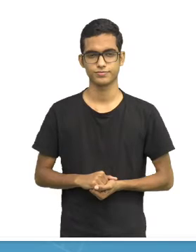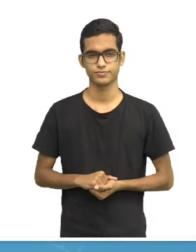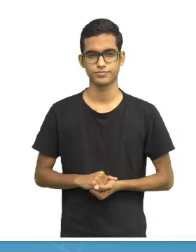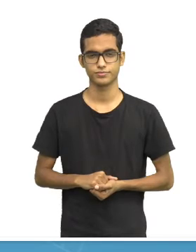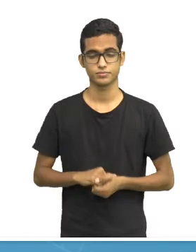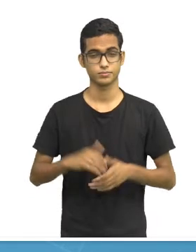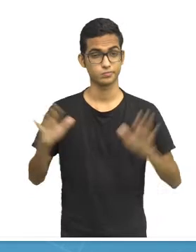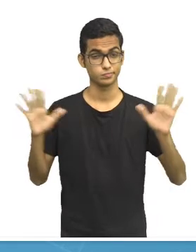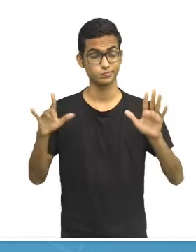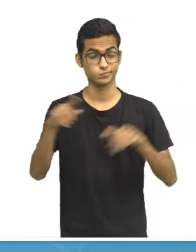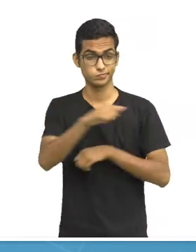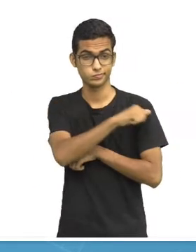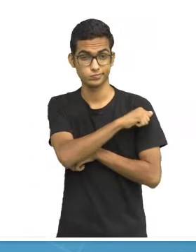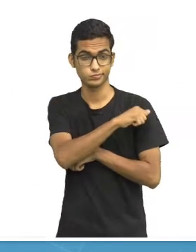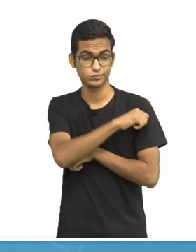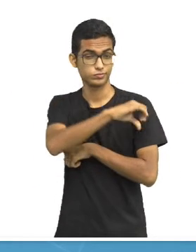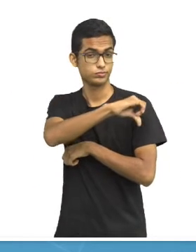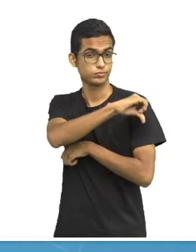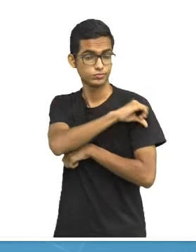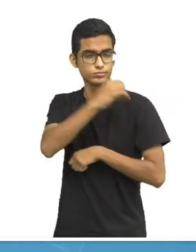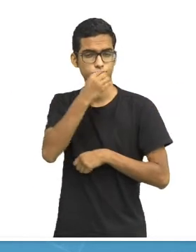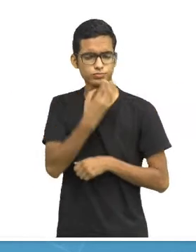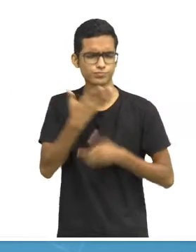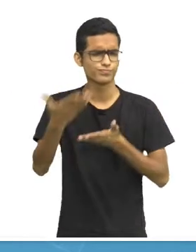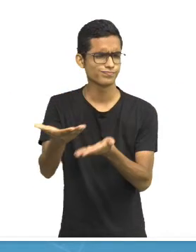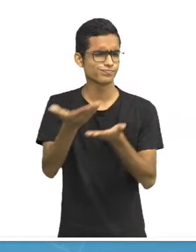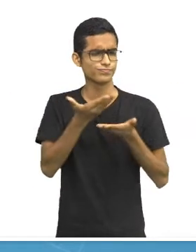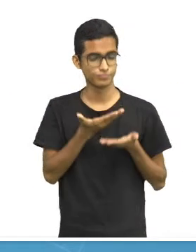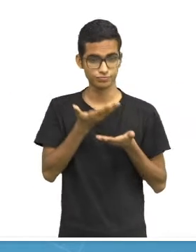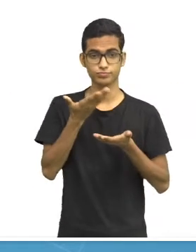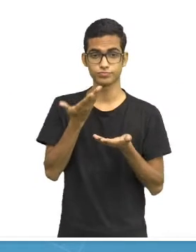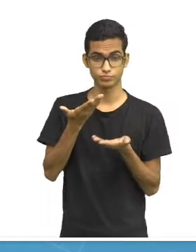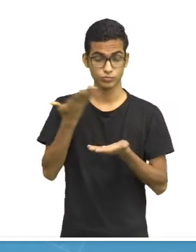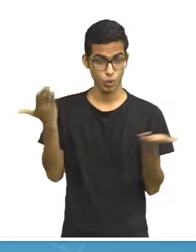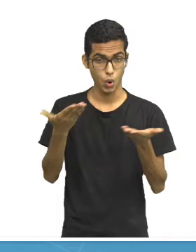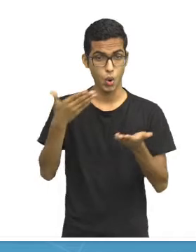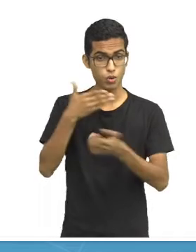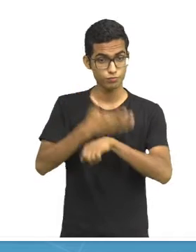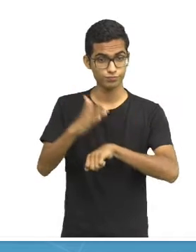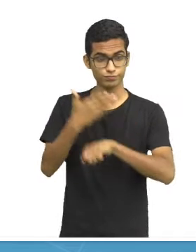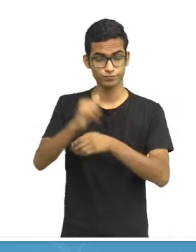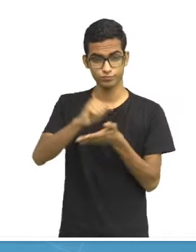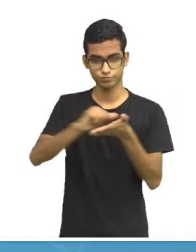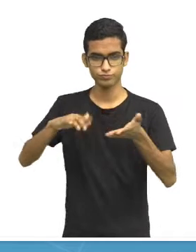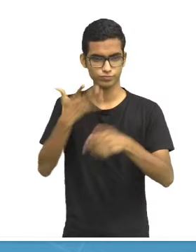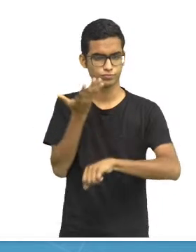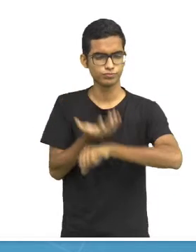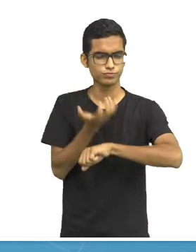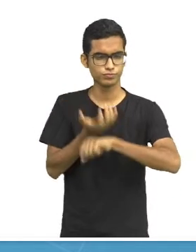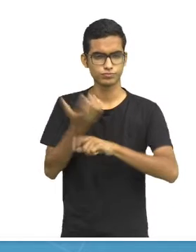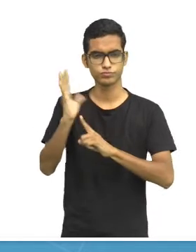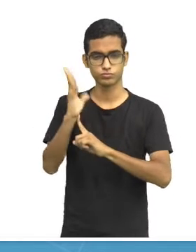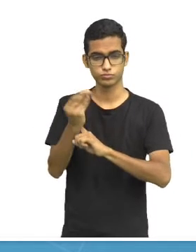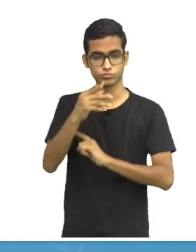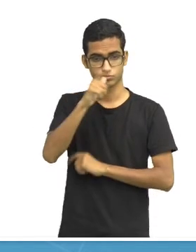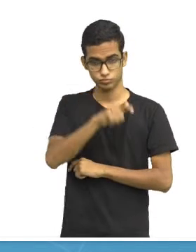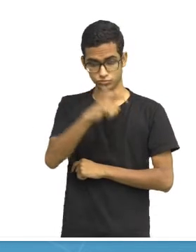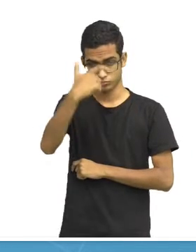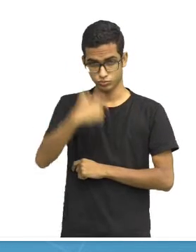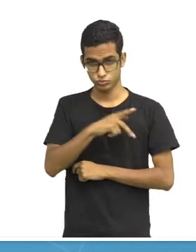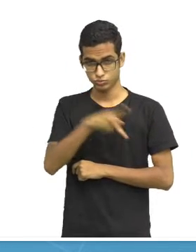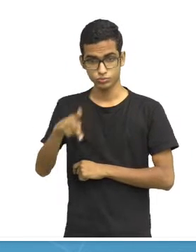Olá, alunos do 9º ano, sejam bem-vindos a mais um Praticando de Arte. Eu sou a professora Arlene Azulay e